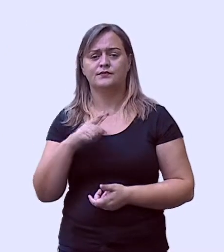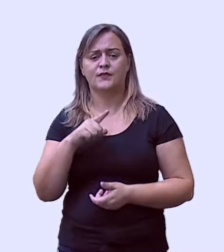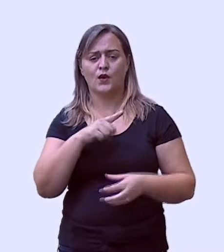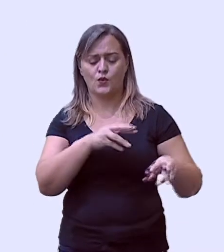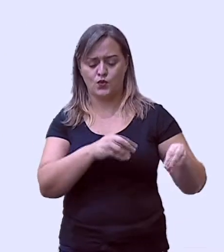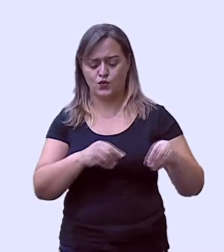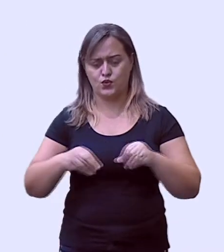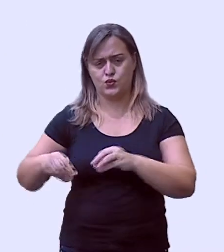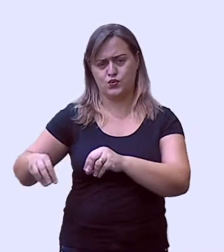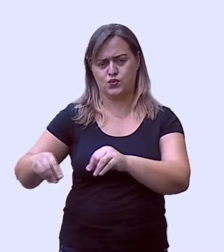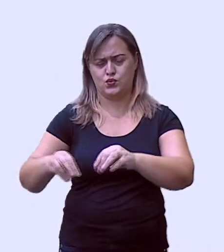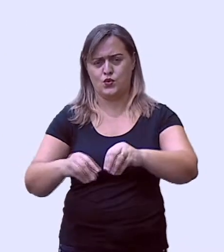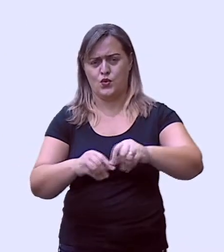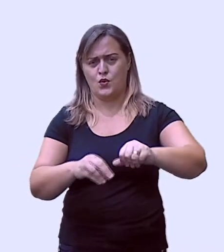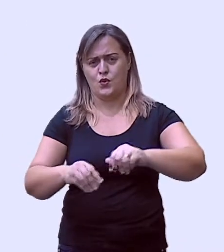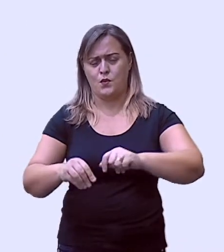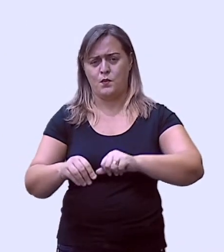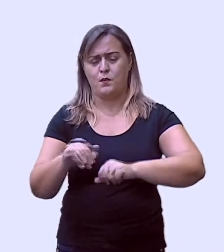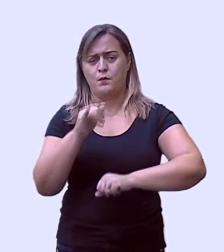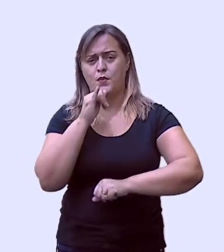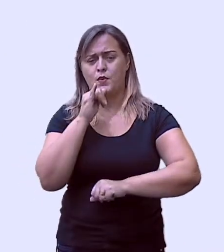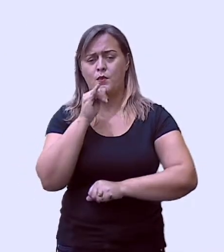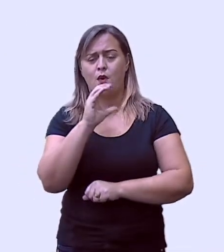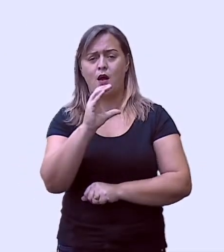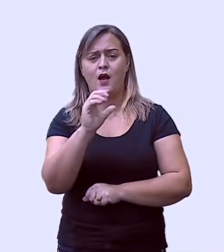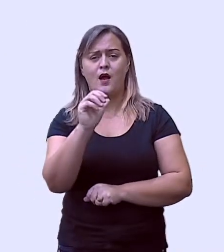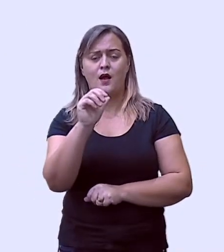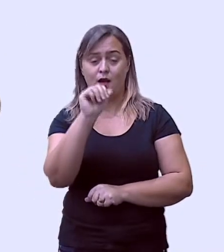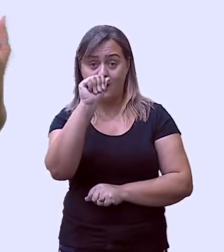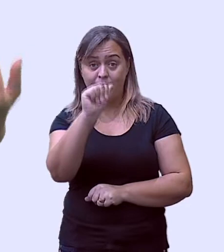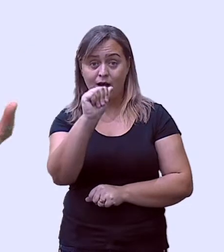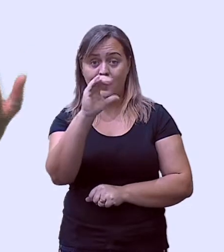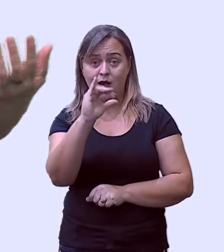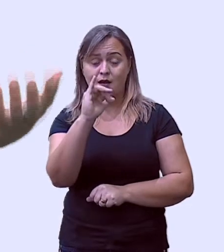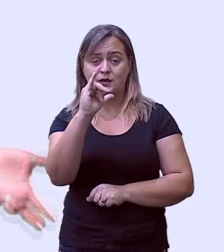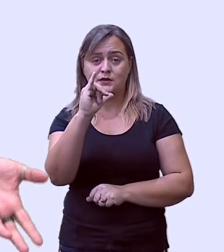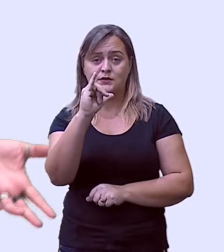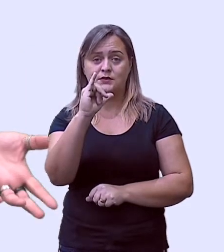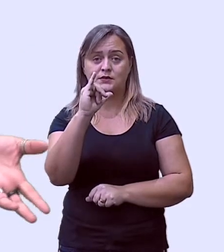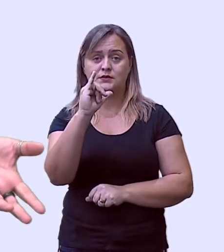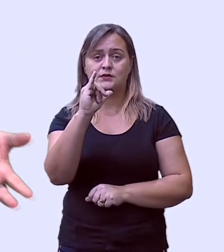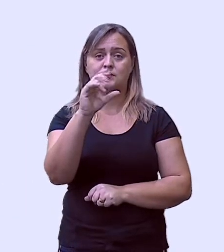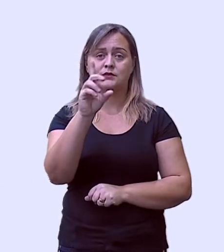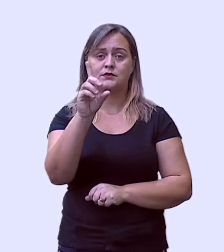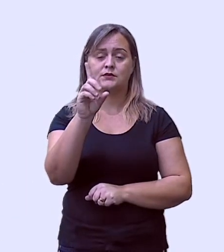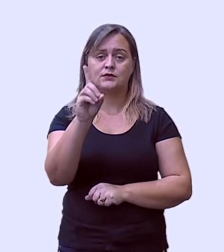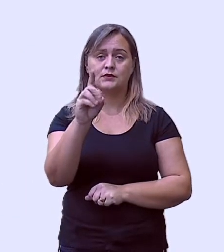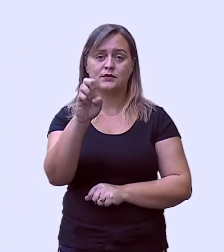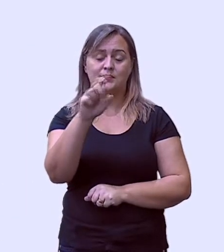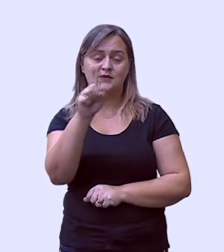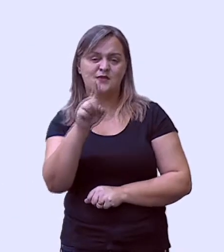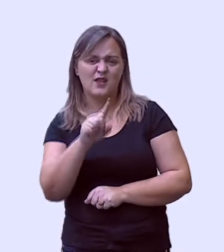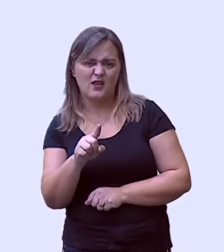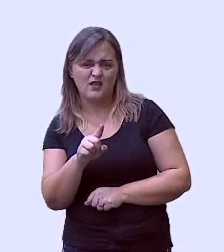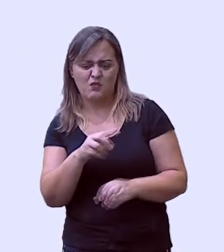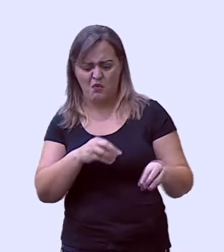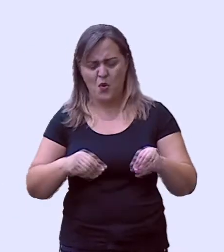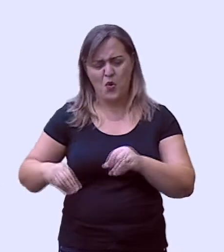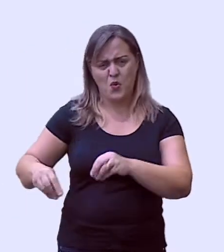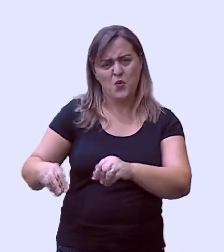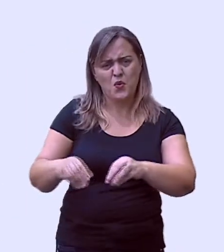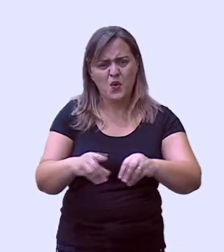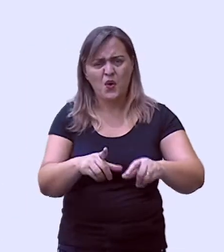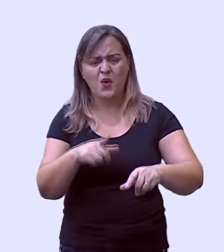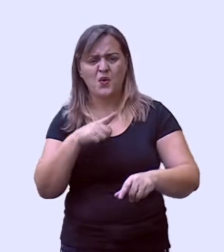ácido, né? Que podem também ser chamados de argilossolos. Eles vão apresentar